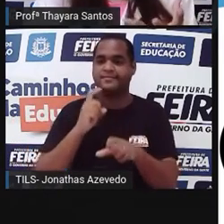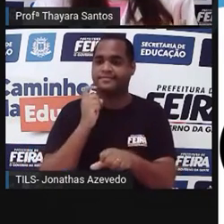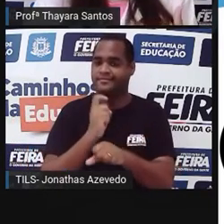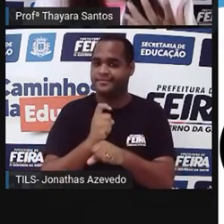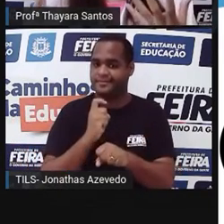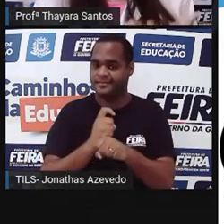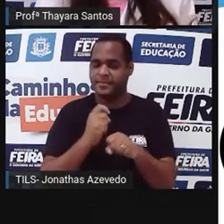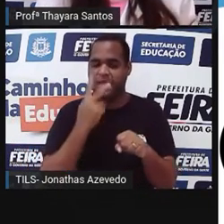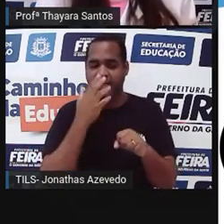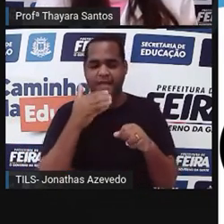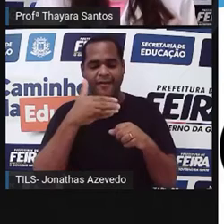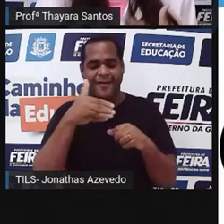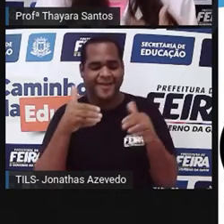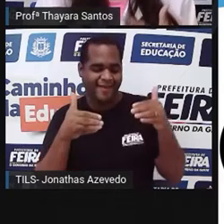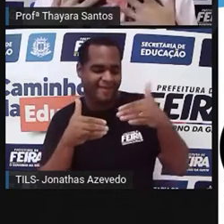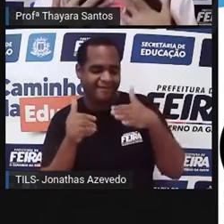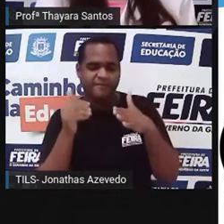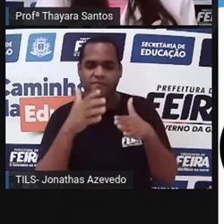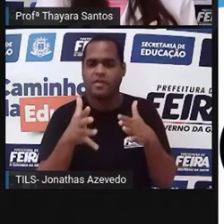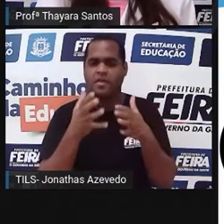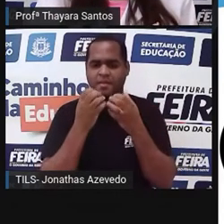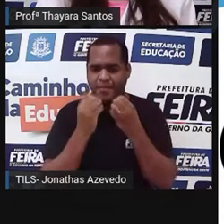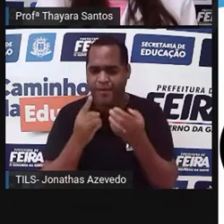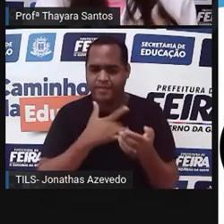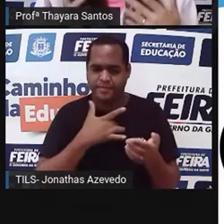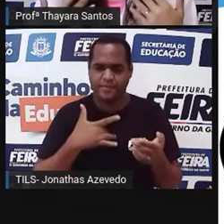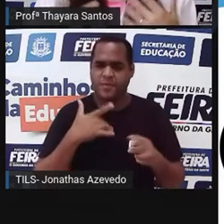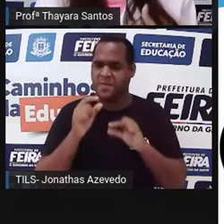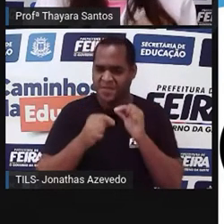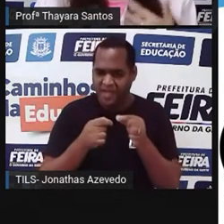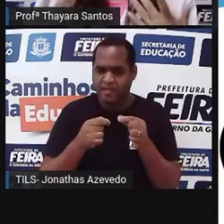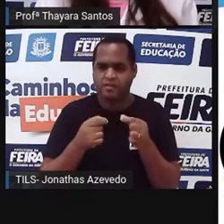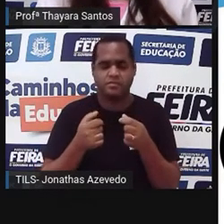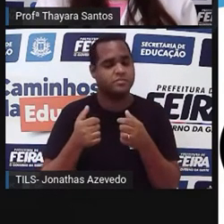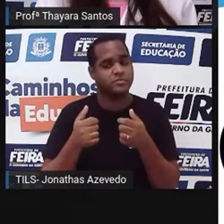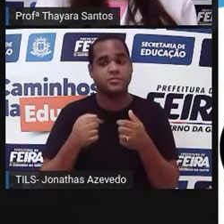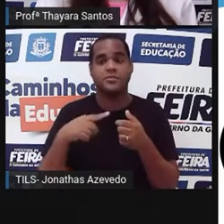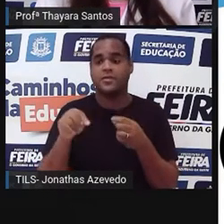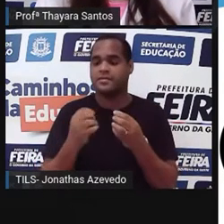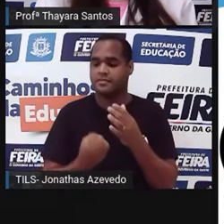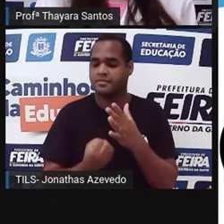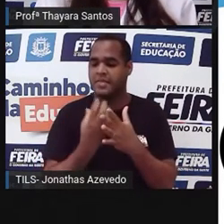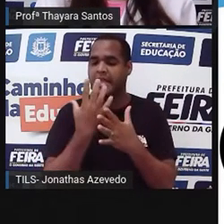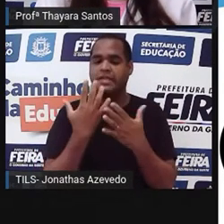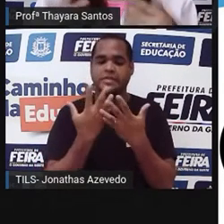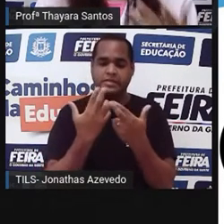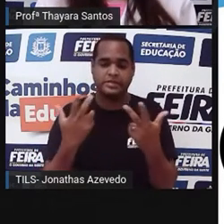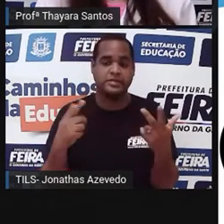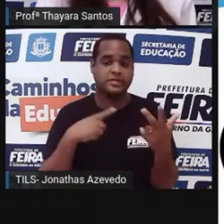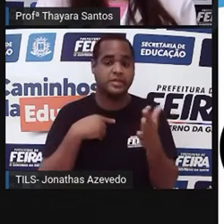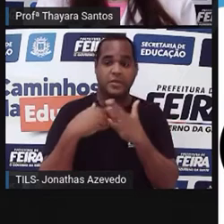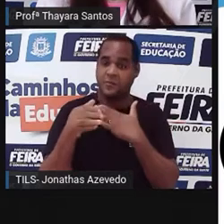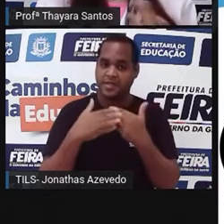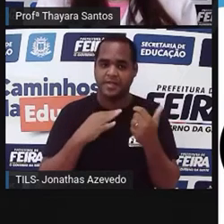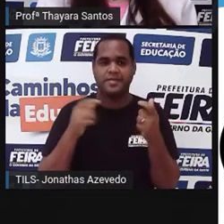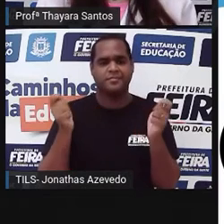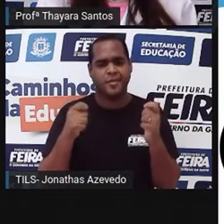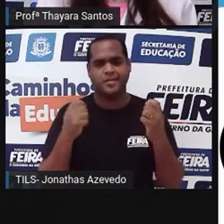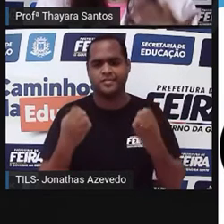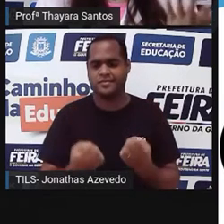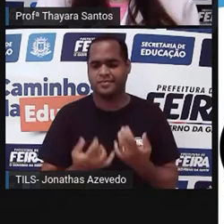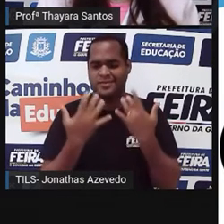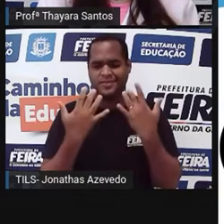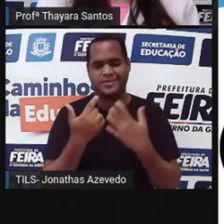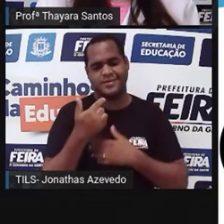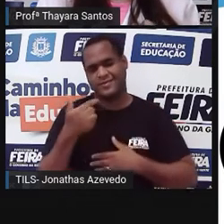todo craquelado. Aquilo ali está indicando que aquele solo não está saudável. E se a gente plantar qualquer coisa naquele lugar, ela não vai germinar, não vai